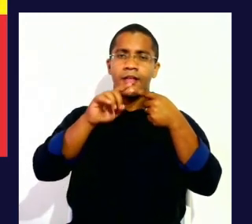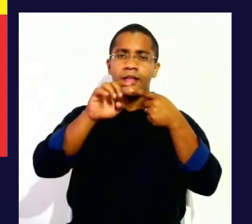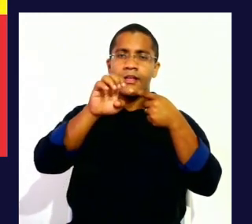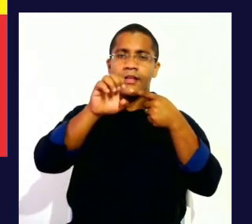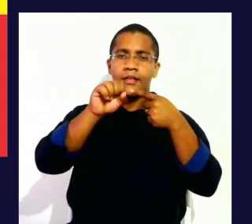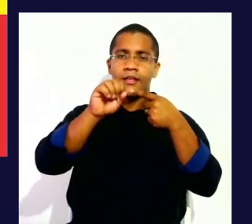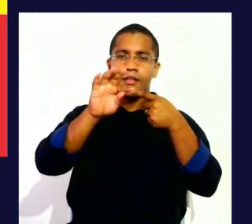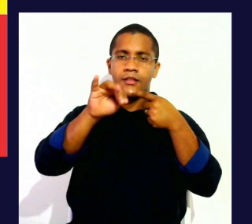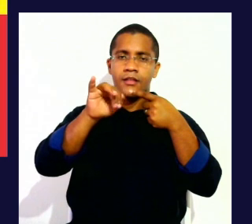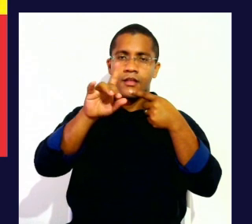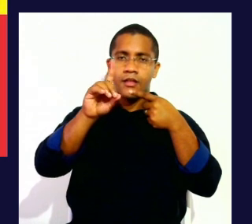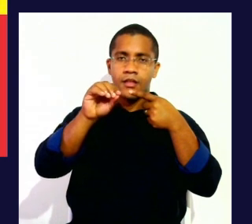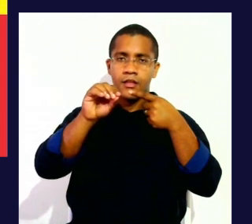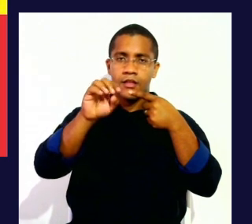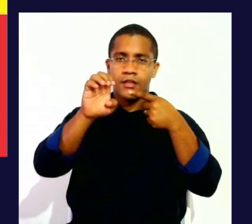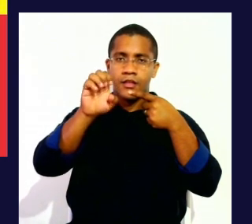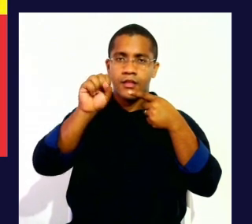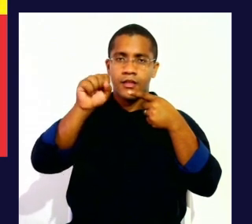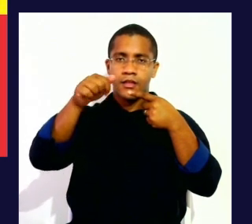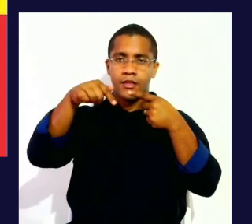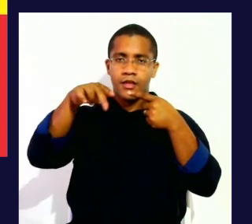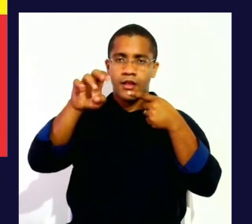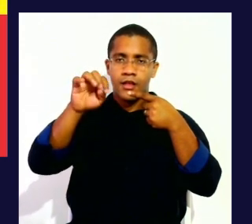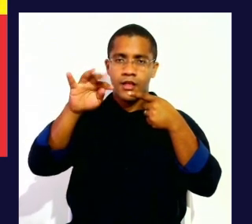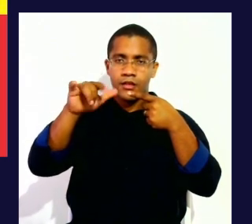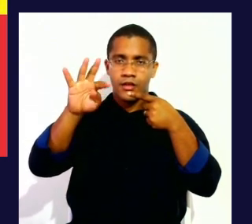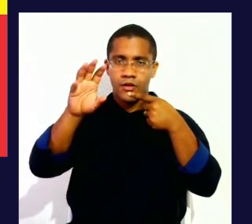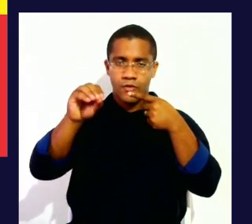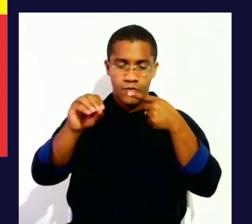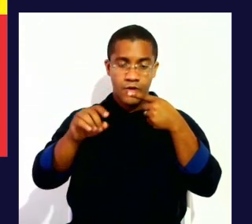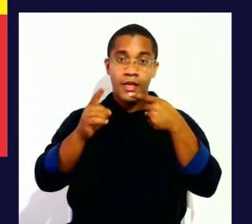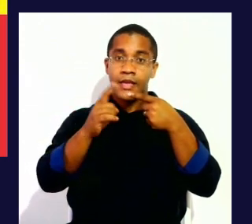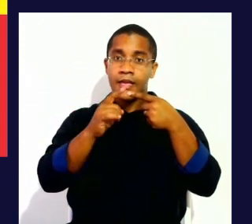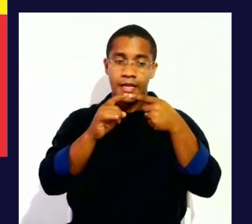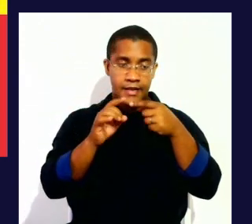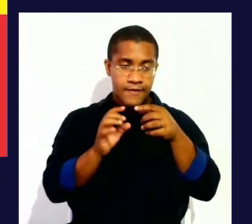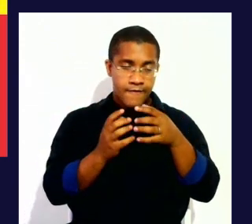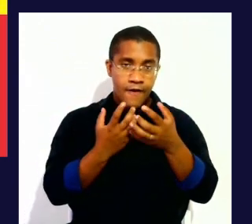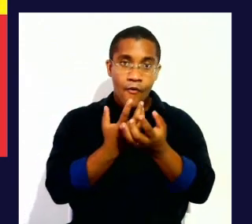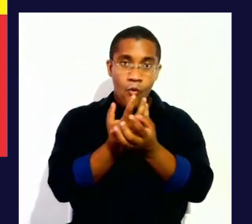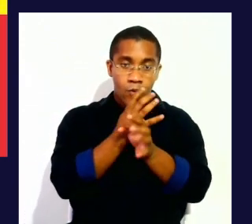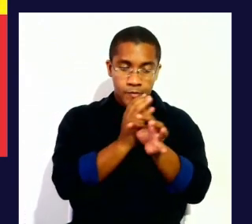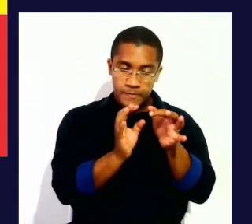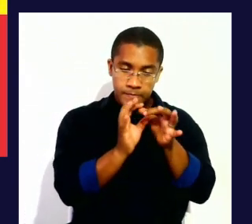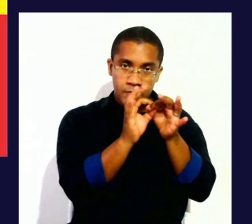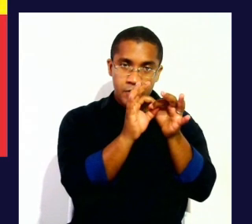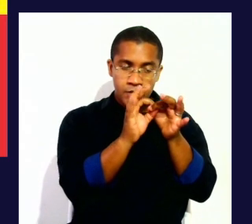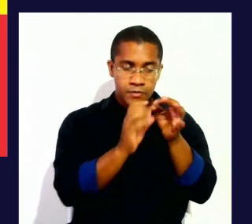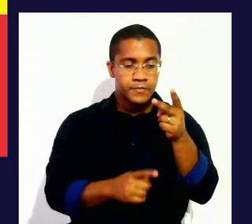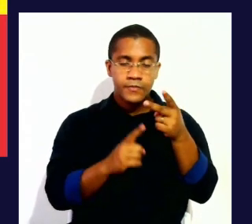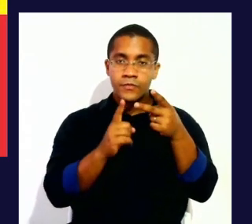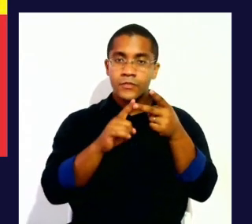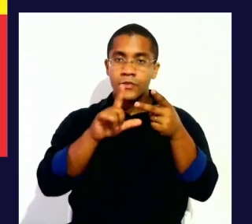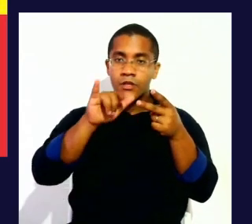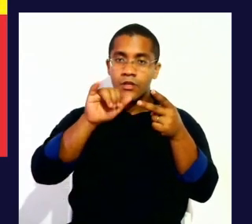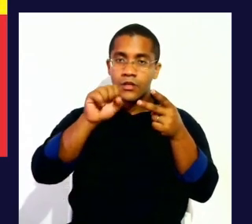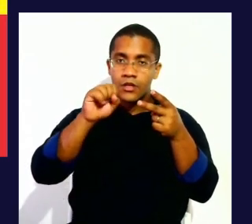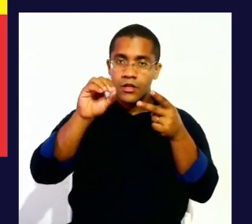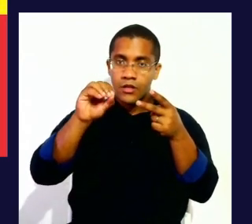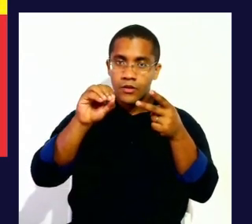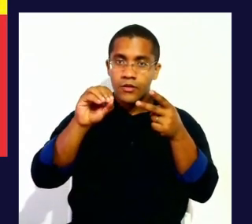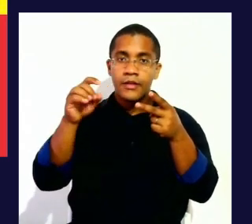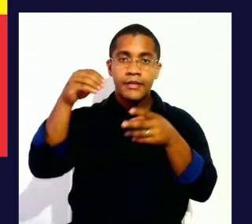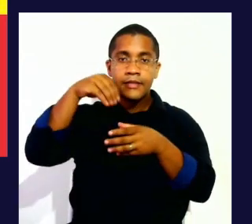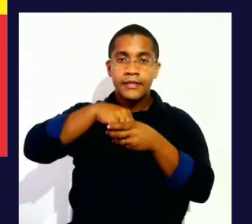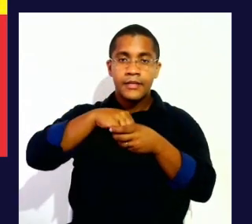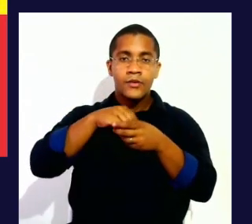esquelético, que ele é ligado ao esqueleto e com a contração voluntária. O liso ele vai ser